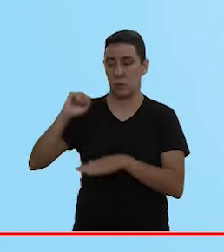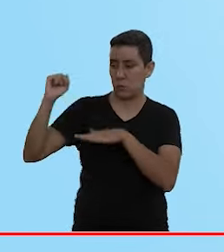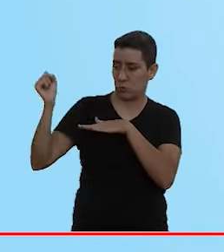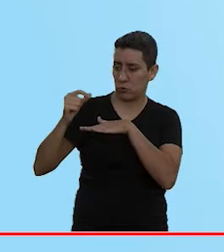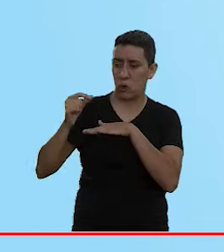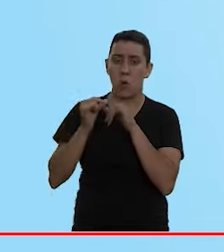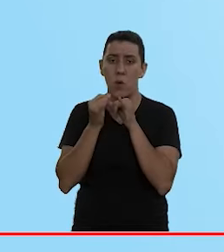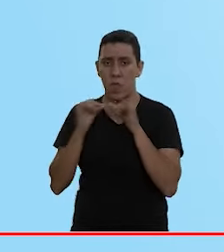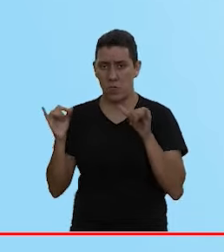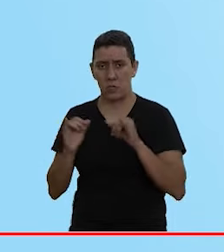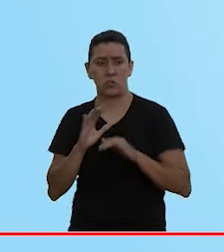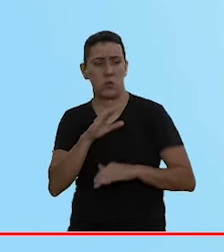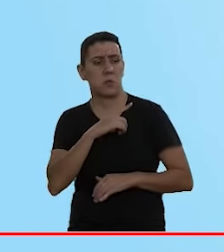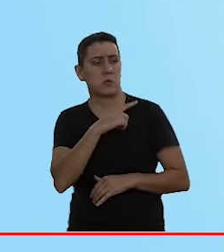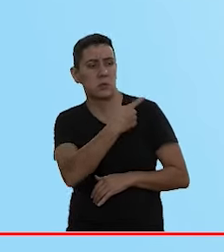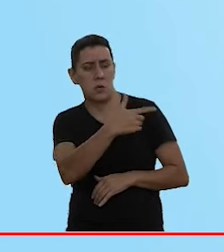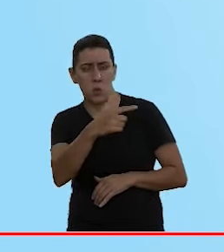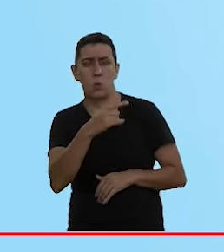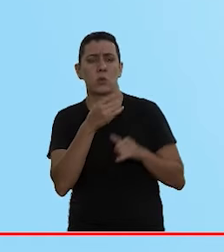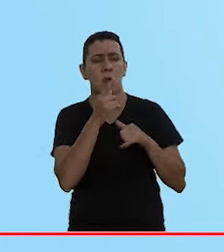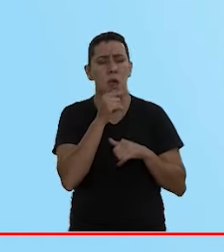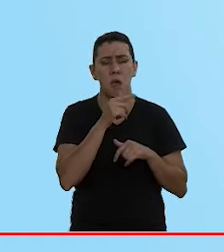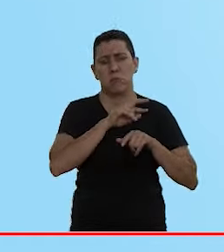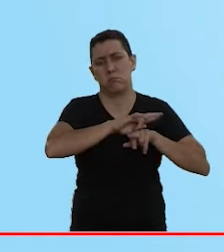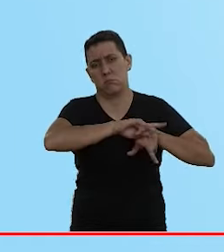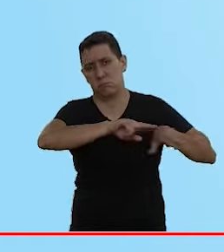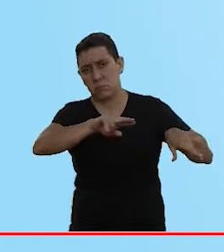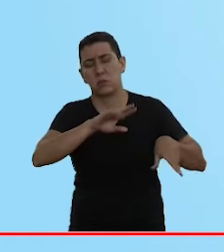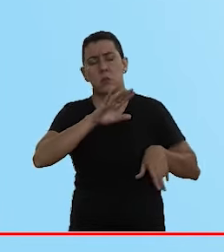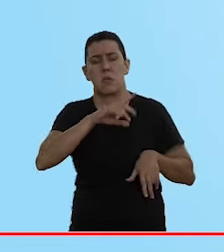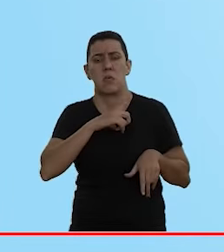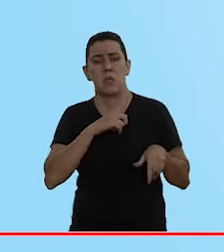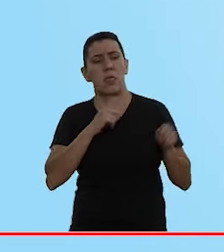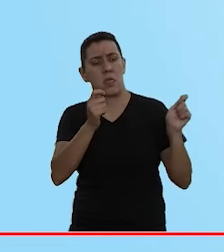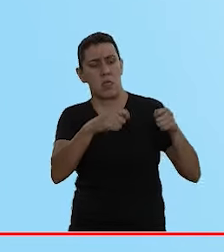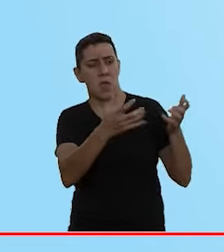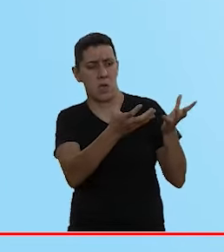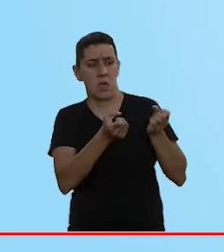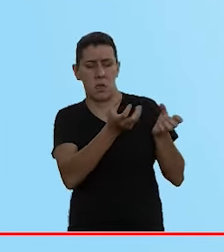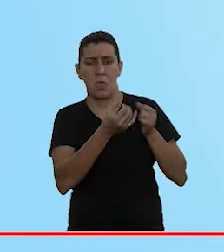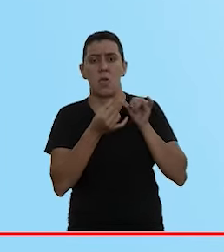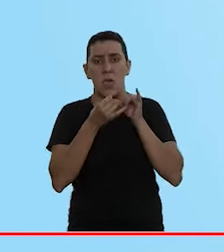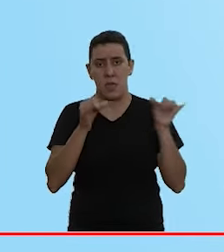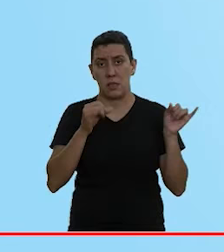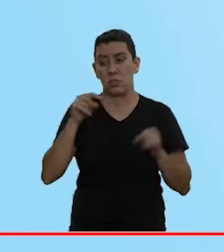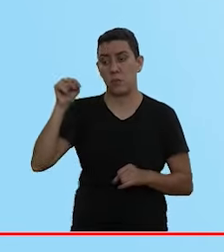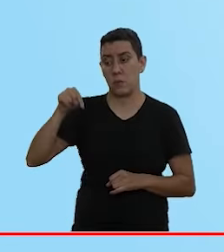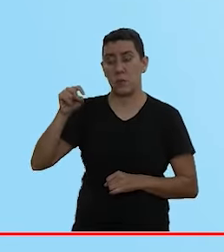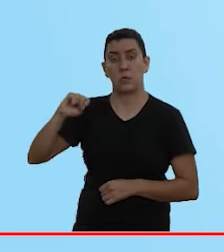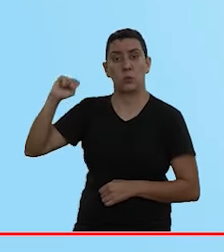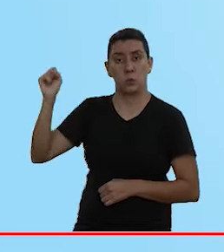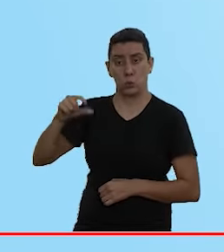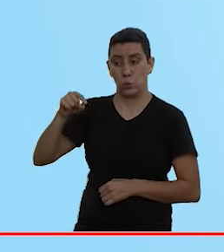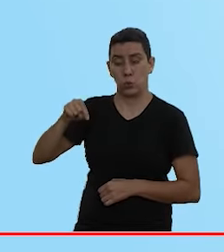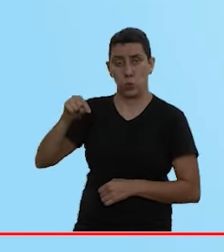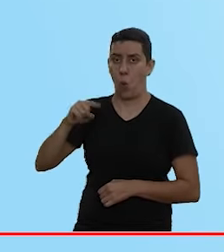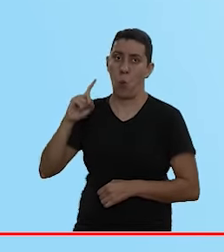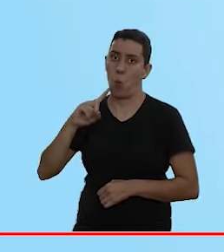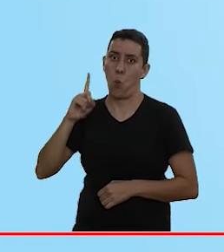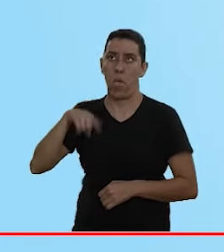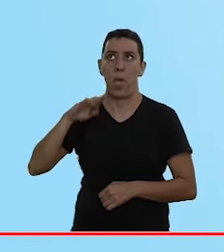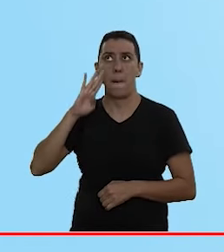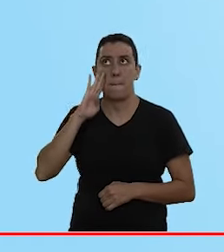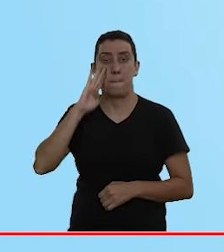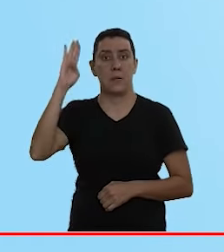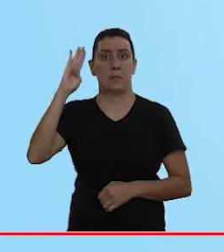a energia solar ela tem sido a fonte que mais tem crescido, né? Apesar de não ser a maior fonte hoje, porque a gente